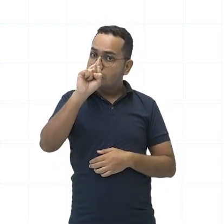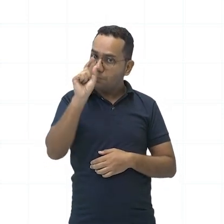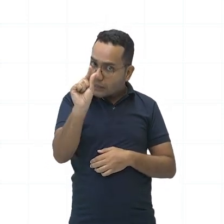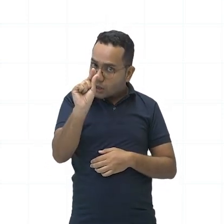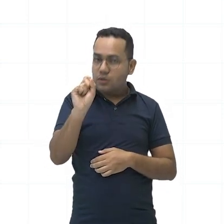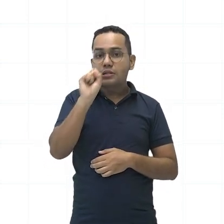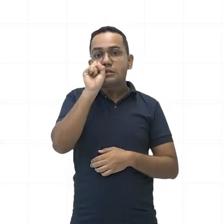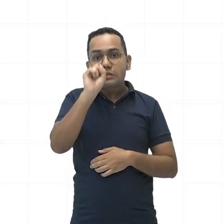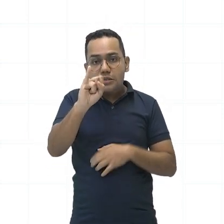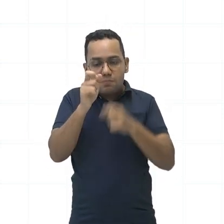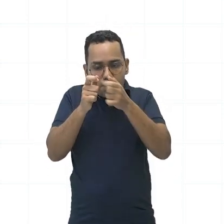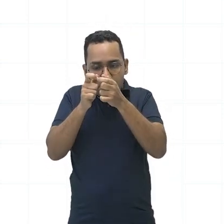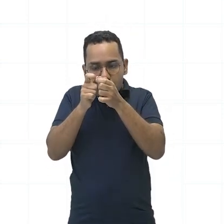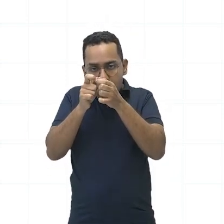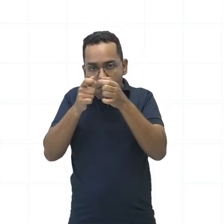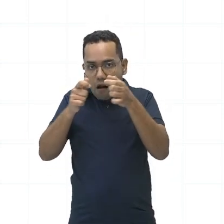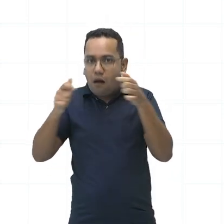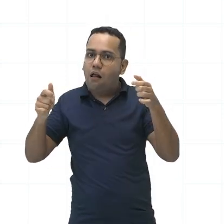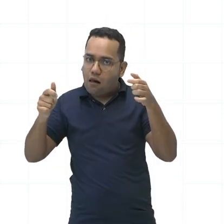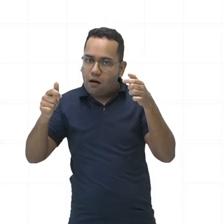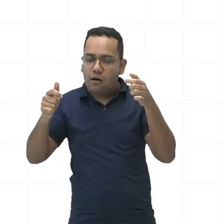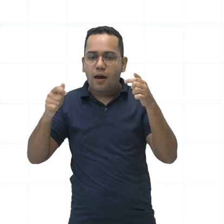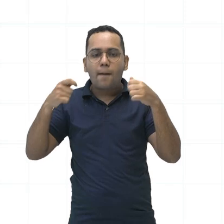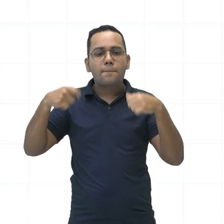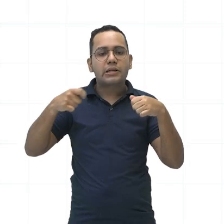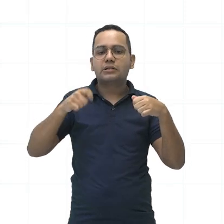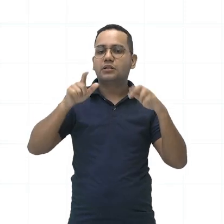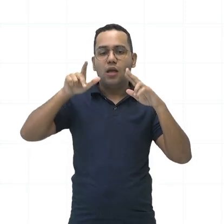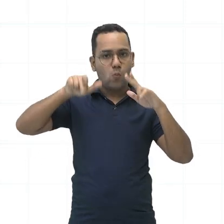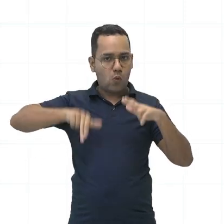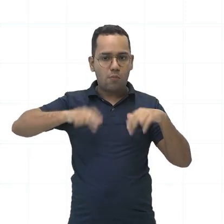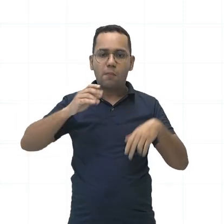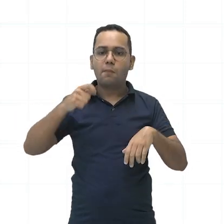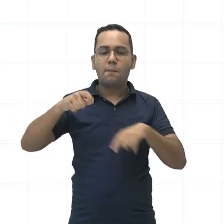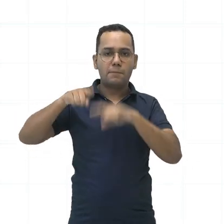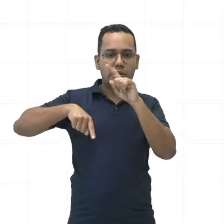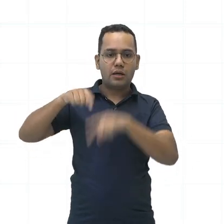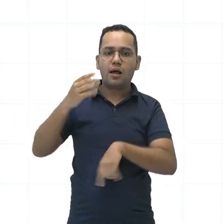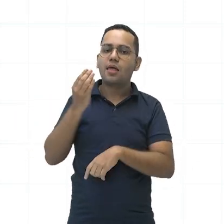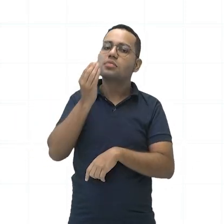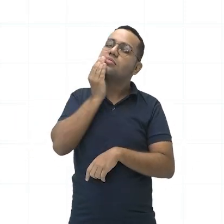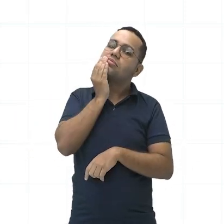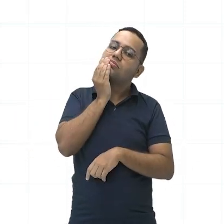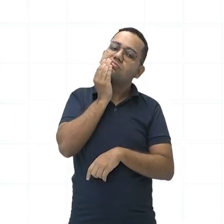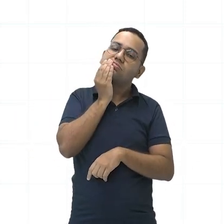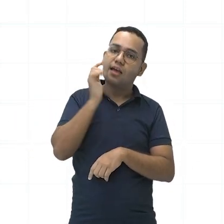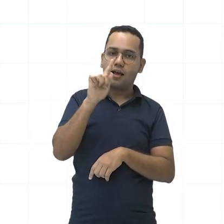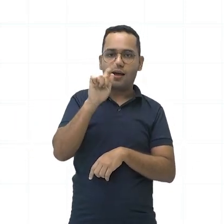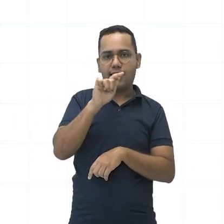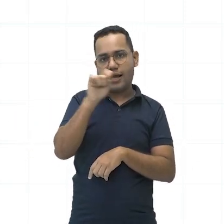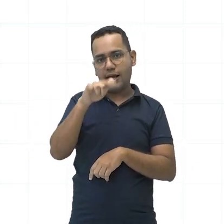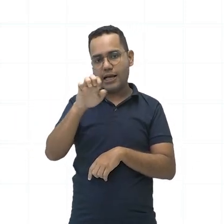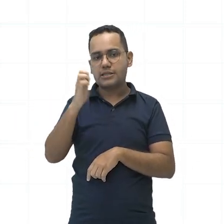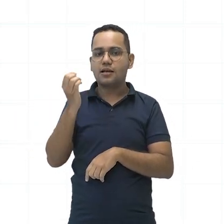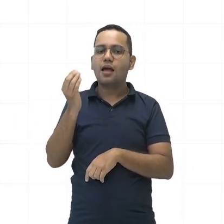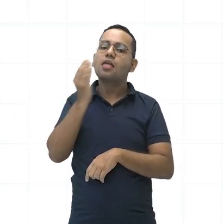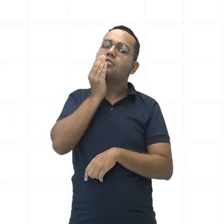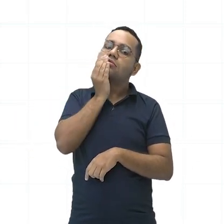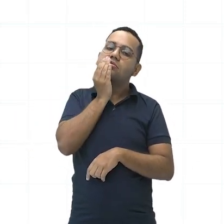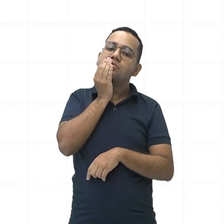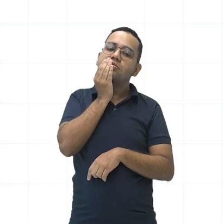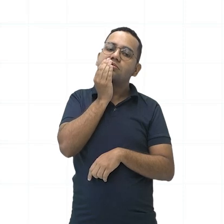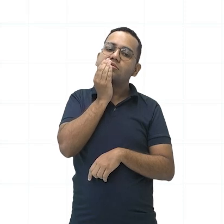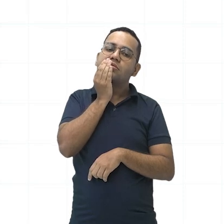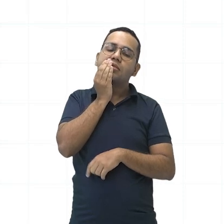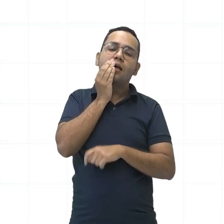maiores, o mesmo procedimento deve ser realizado mantendo a gaze pressionada sobre a área